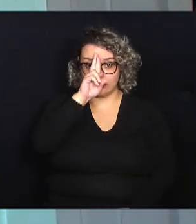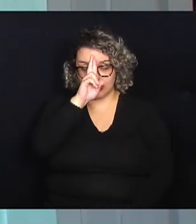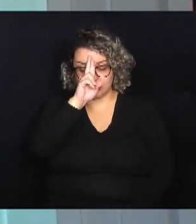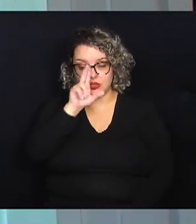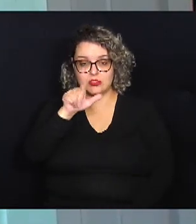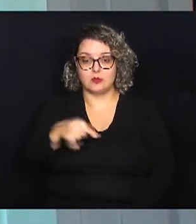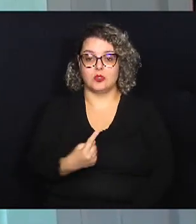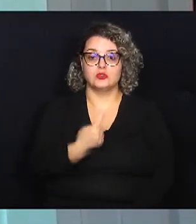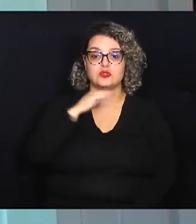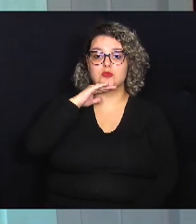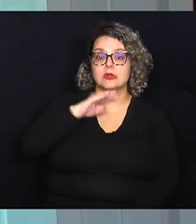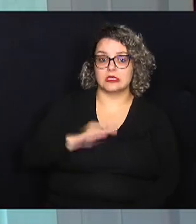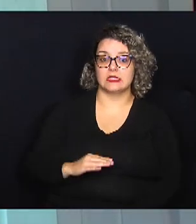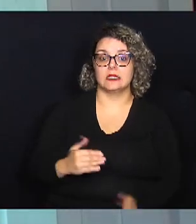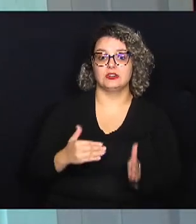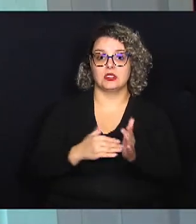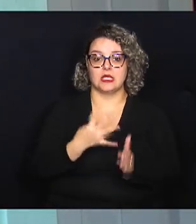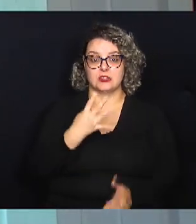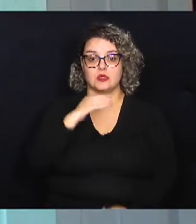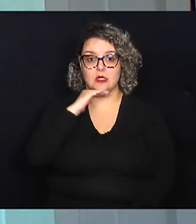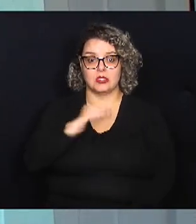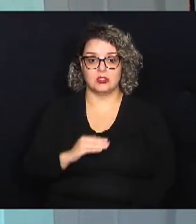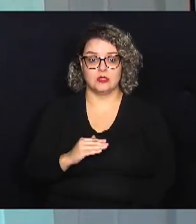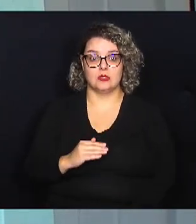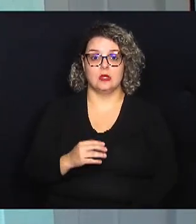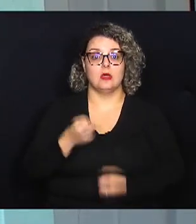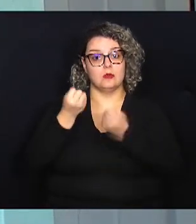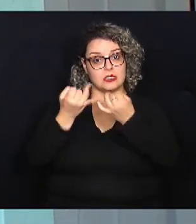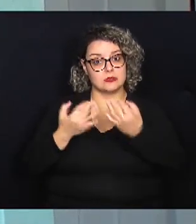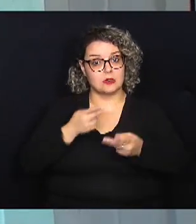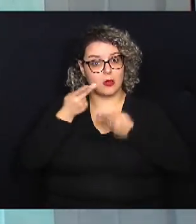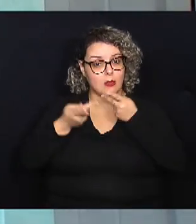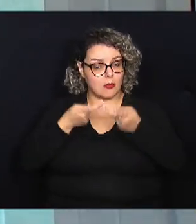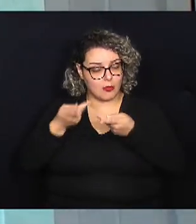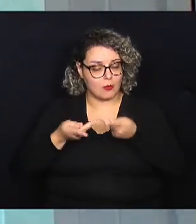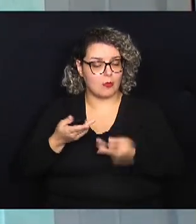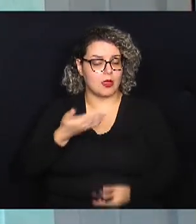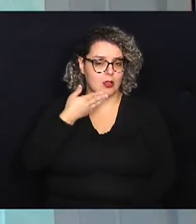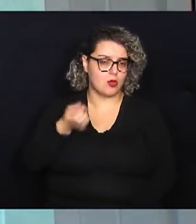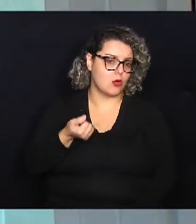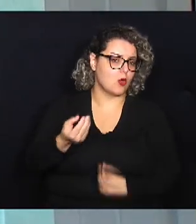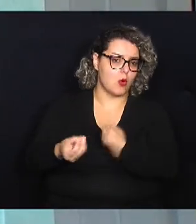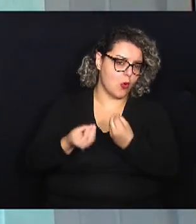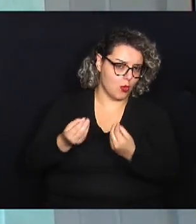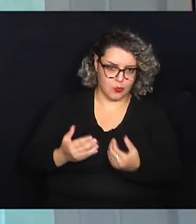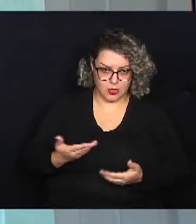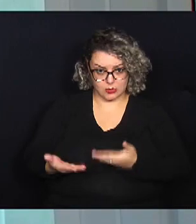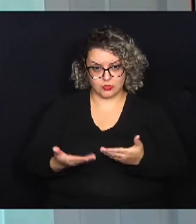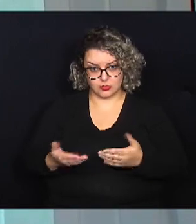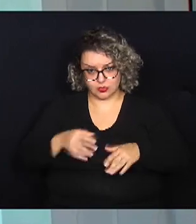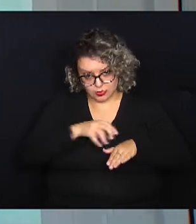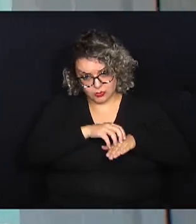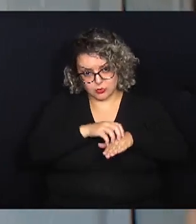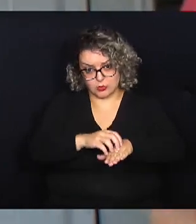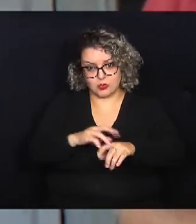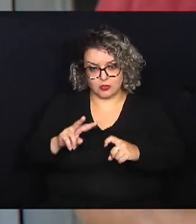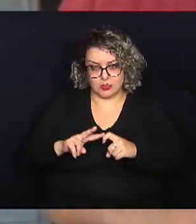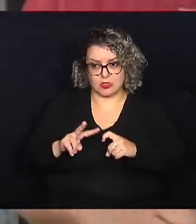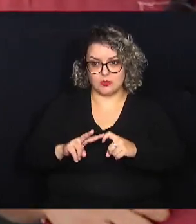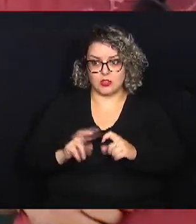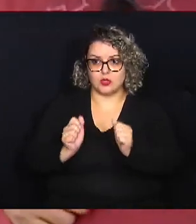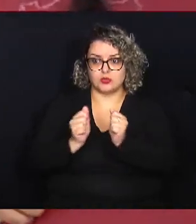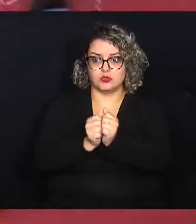1 hora da tarde até as 4 horas da tarde. E para explicar melhor como que funciona os serviços do consultório móvel veterinário, eu estou aqui